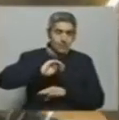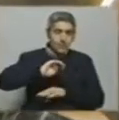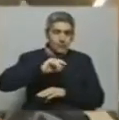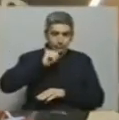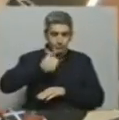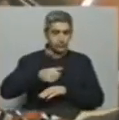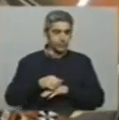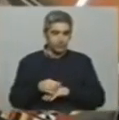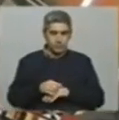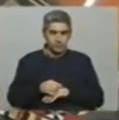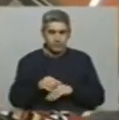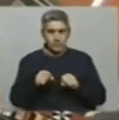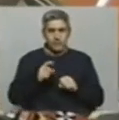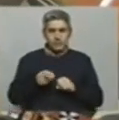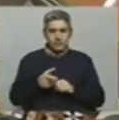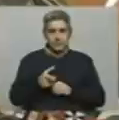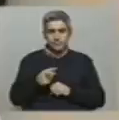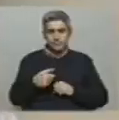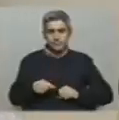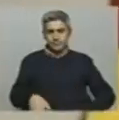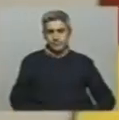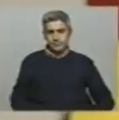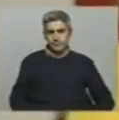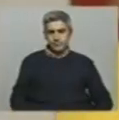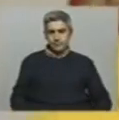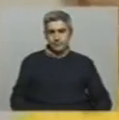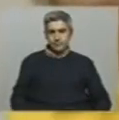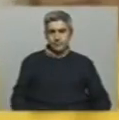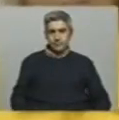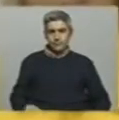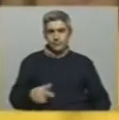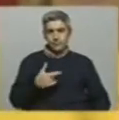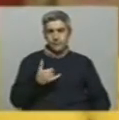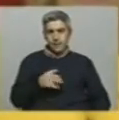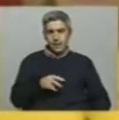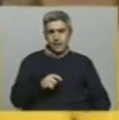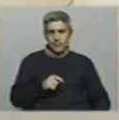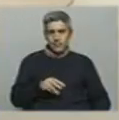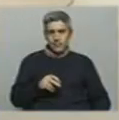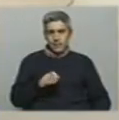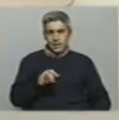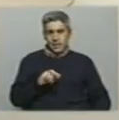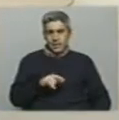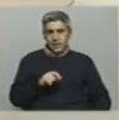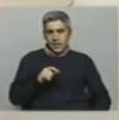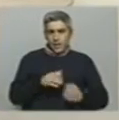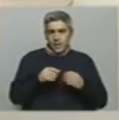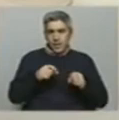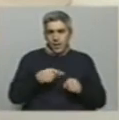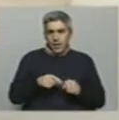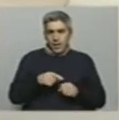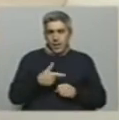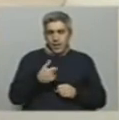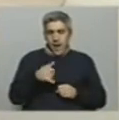chega. Não chega, esta moto aqui, é esta? Fala-me esta disto. É a Time Machine. Todas as motas têm um nome. Portanto, esta